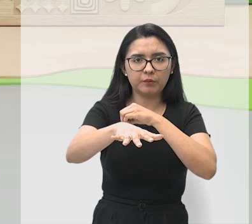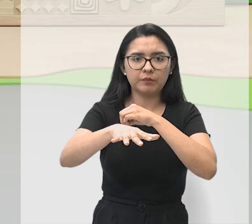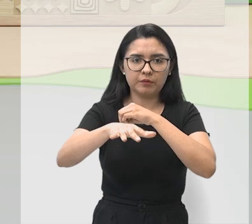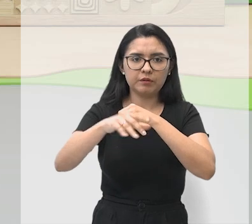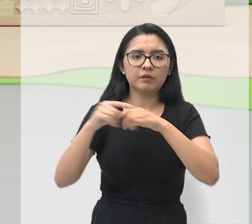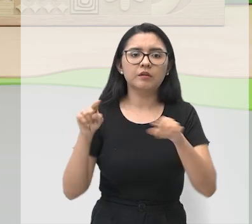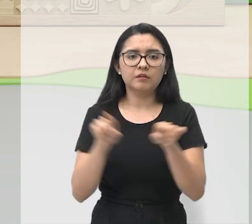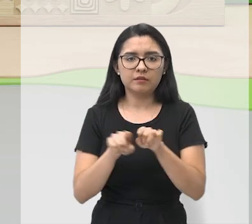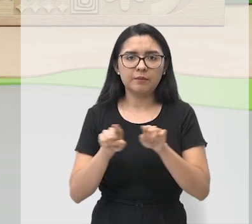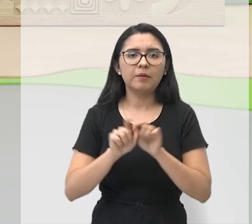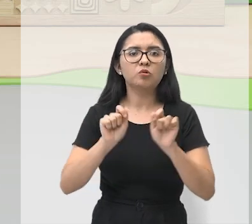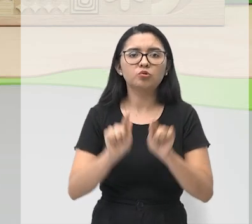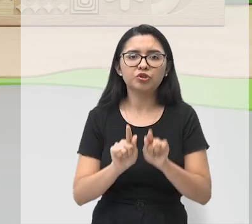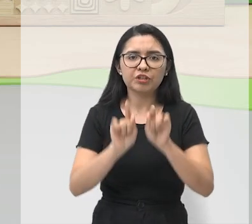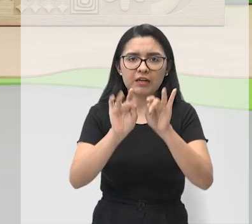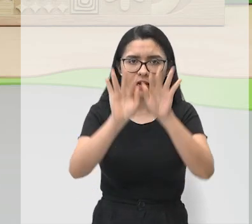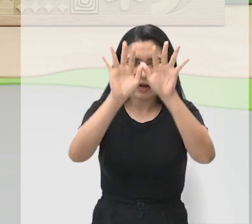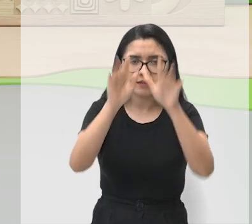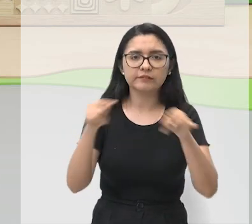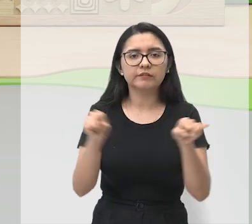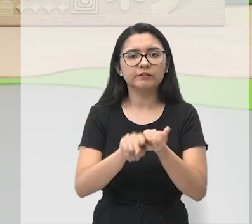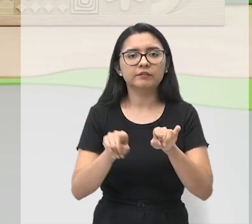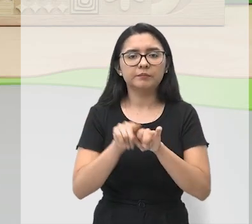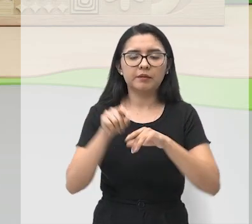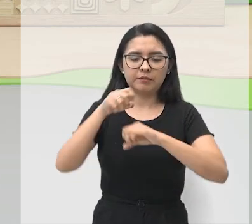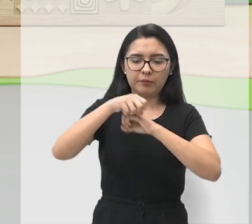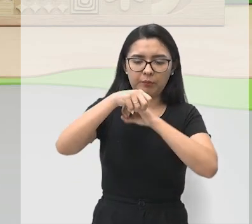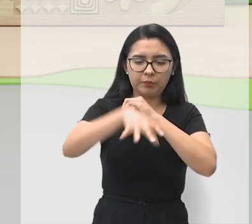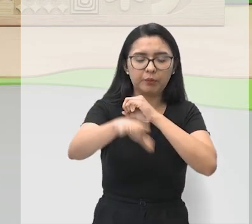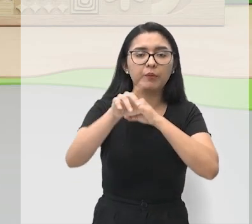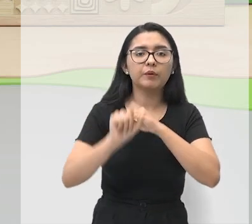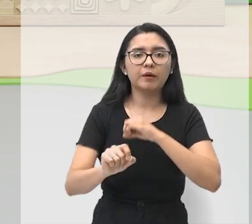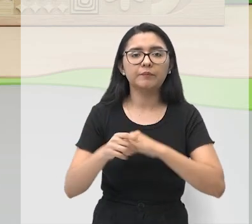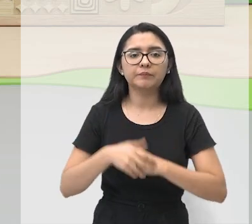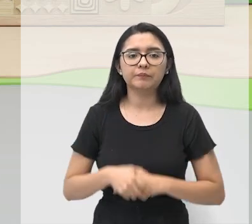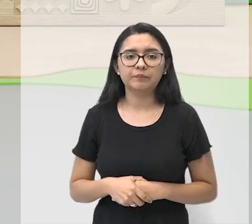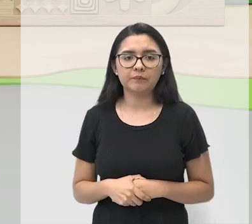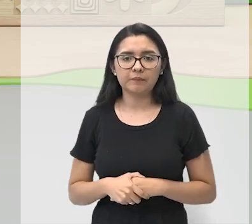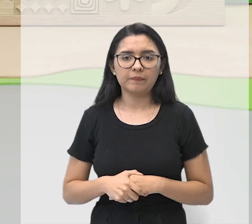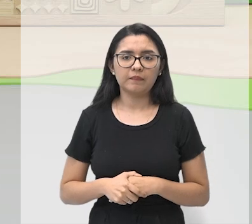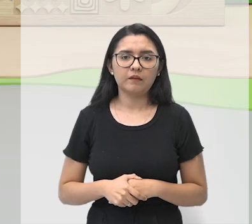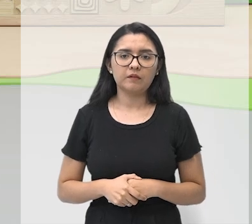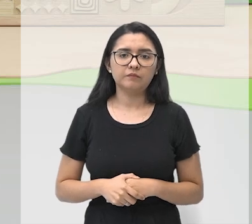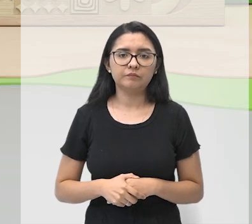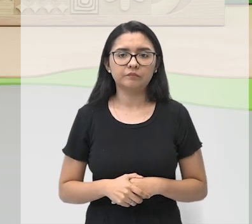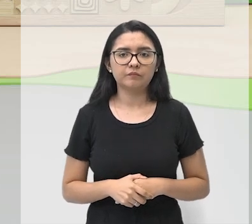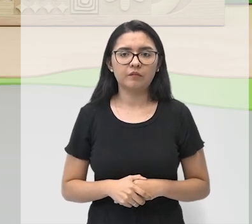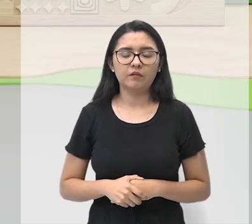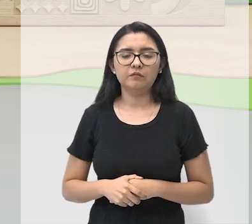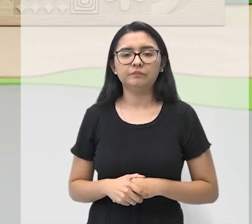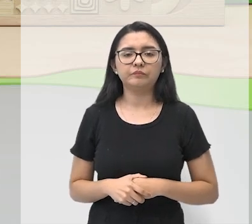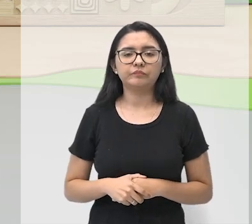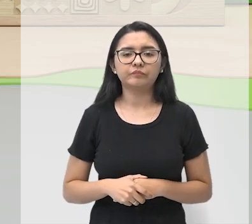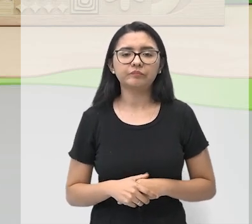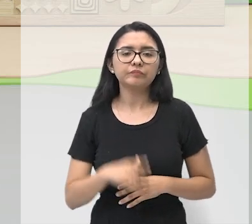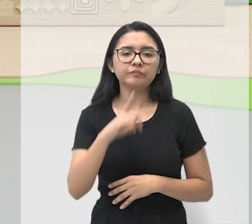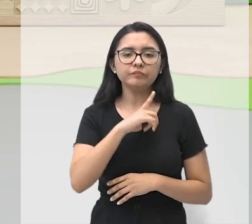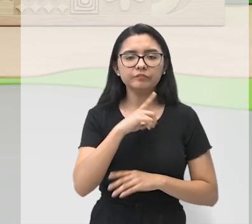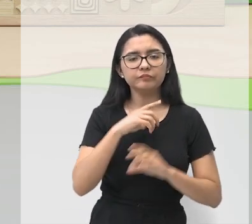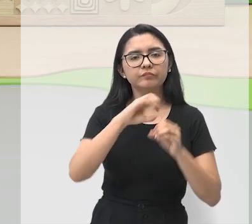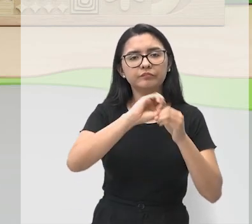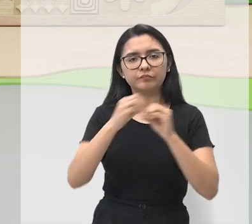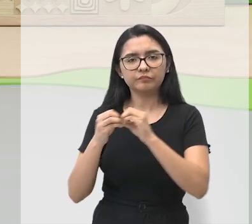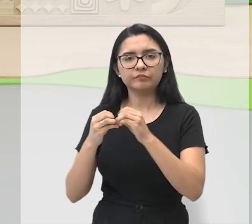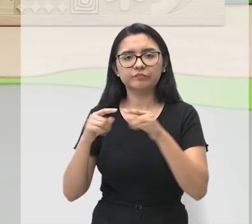formação, né, dos gases, e ali vai formar também pequenos corpos que